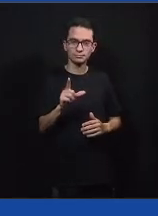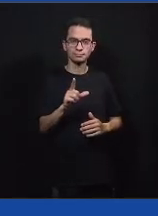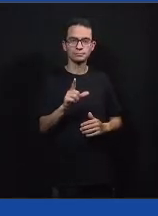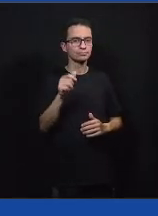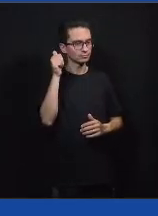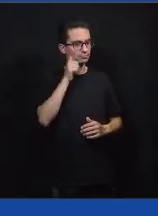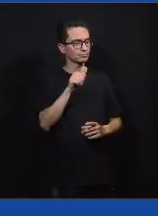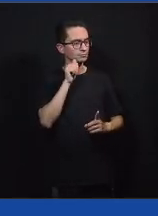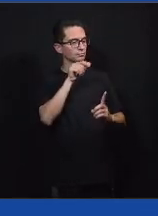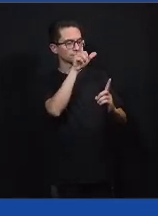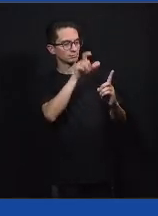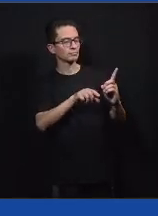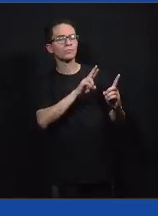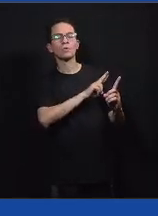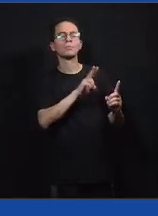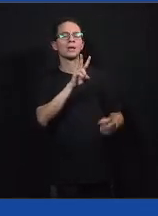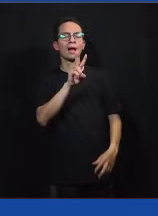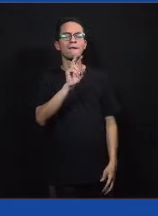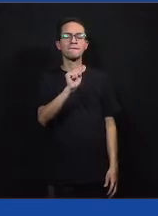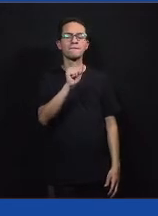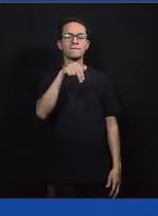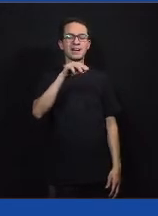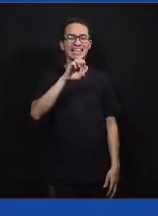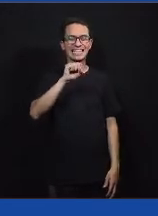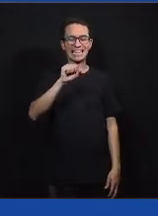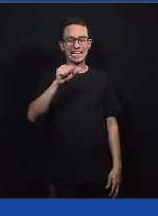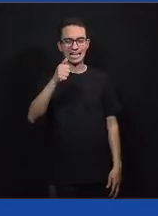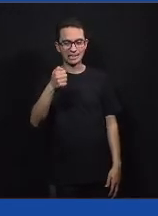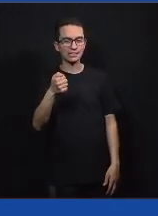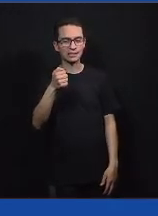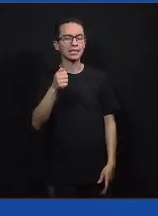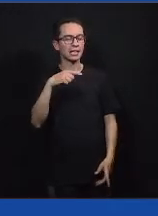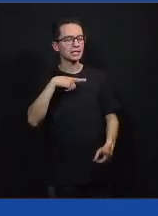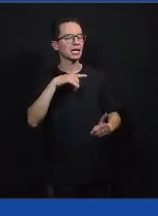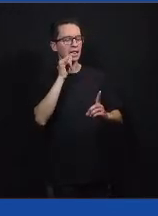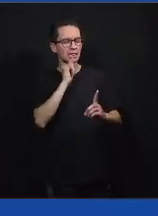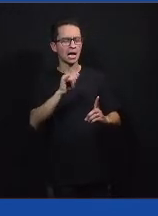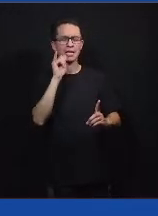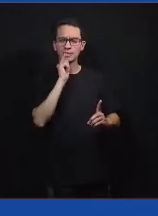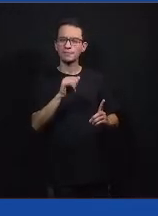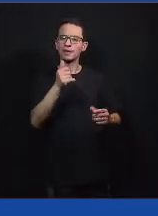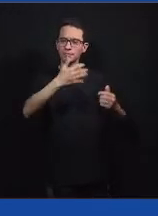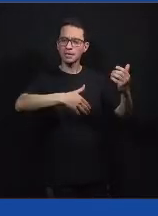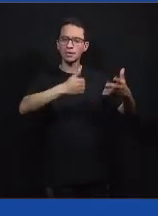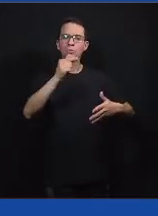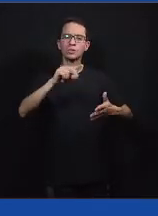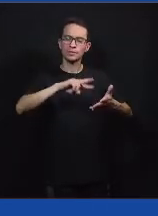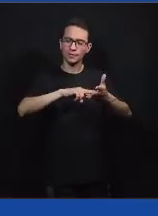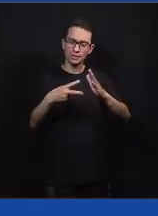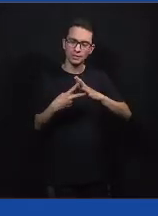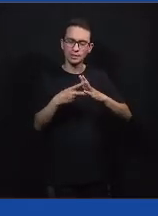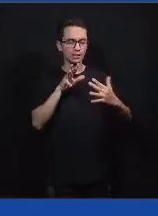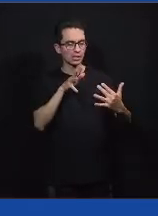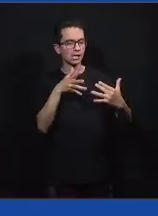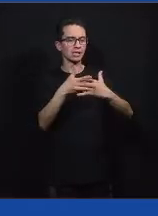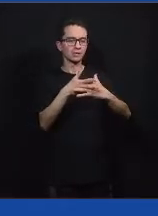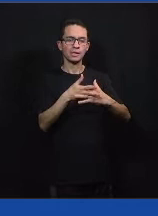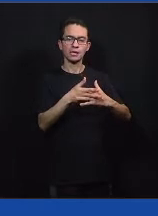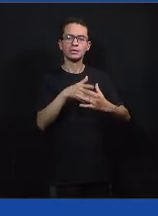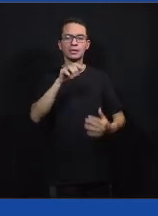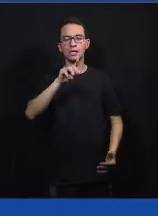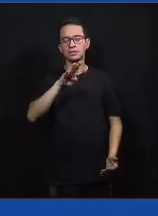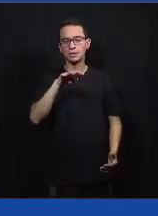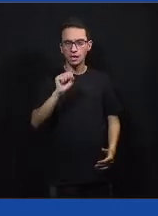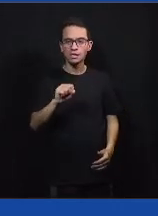Vanessa Contando um pouquinho sobre todo o processo dentro de uma narrativa do que foi a gente da Cidadania e depois nós temos o